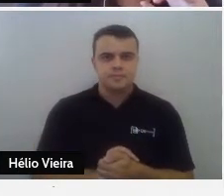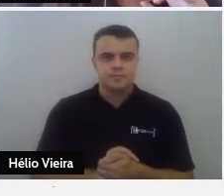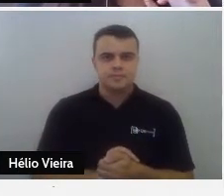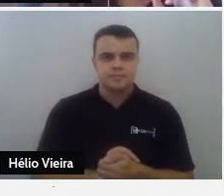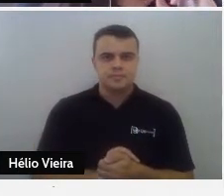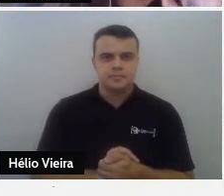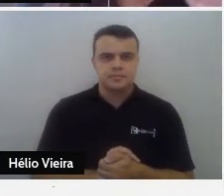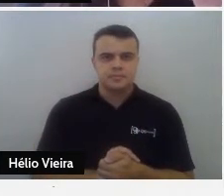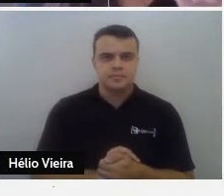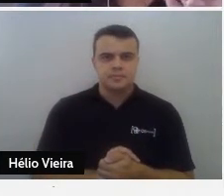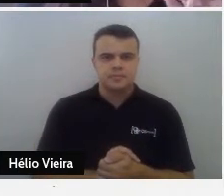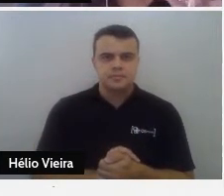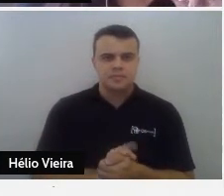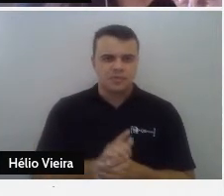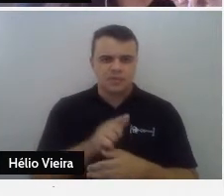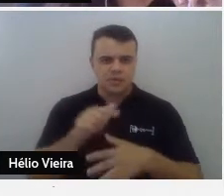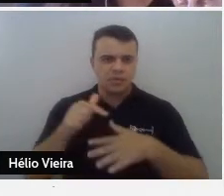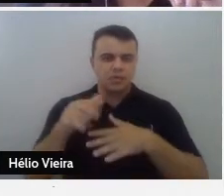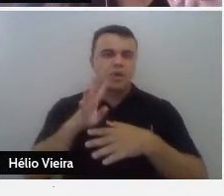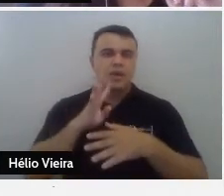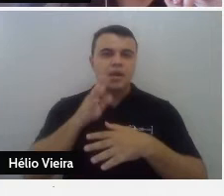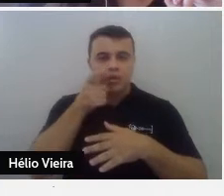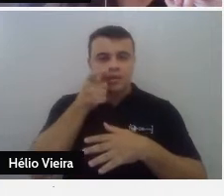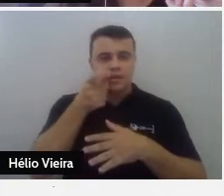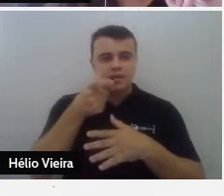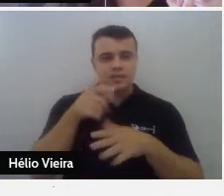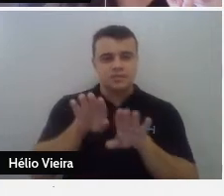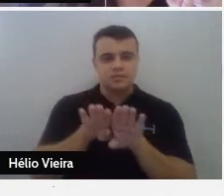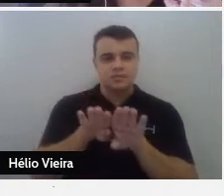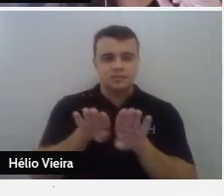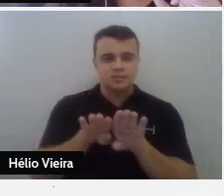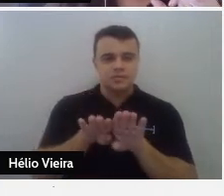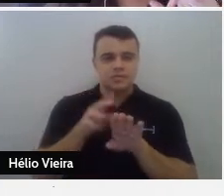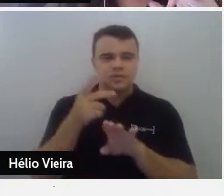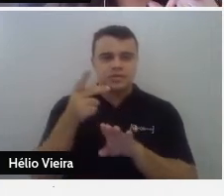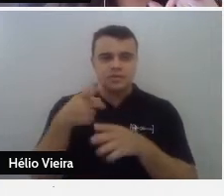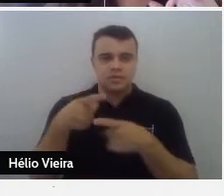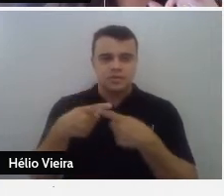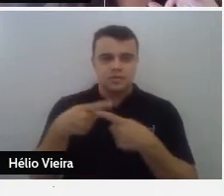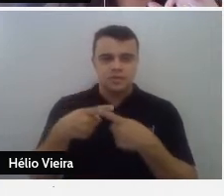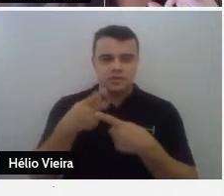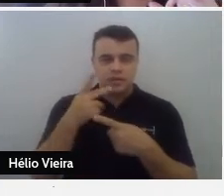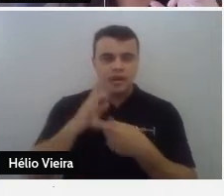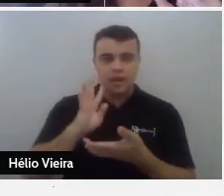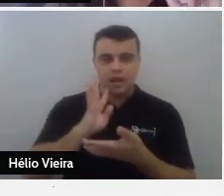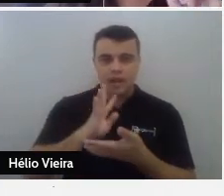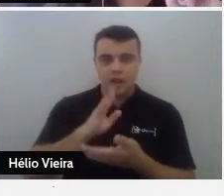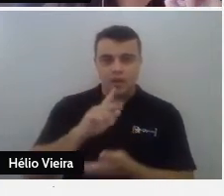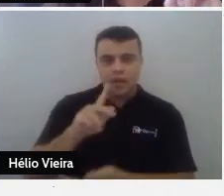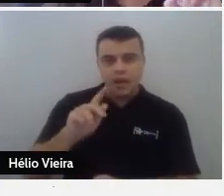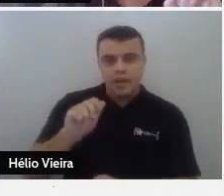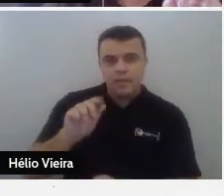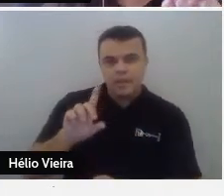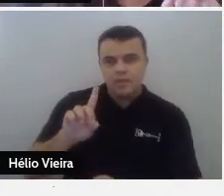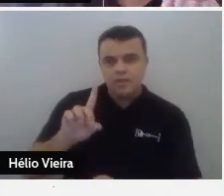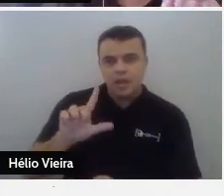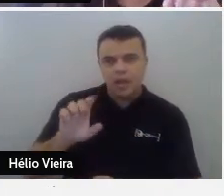Bom, tem outros muito interessantes. Esse Padlet também é bem legal.